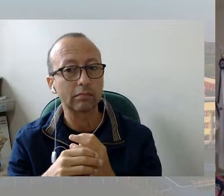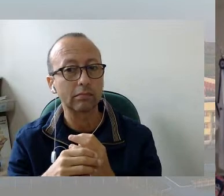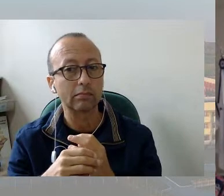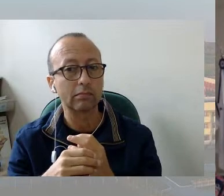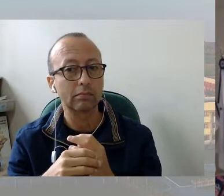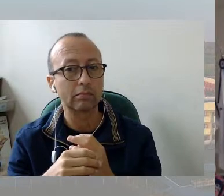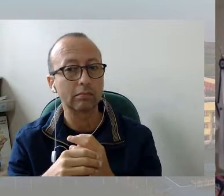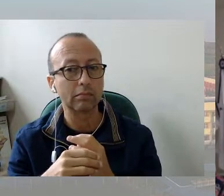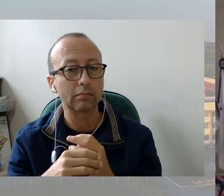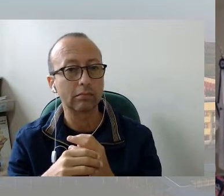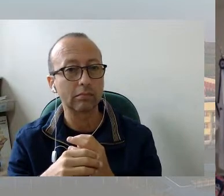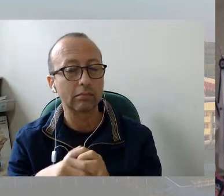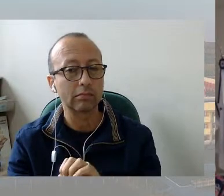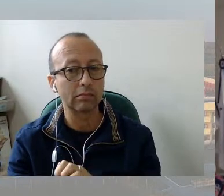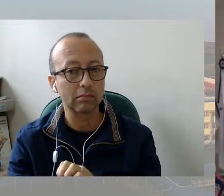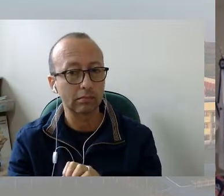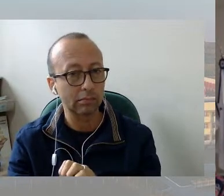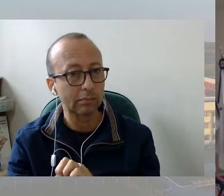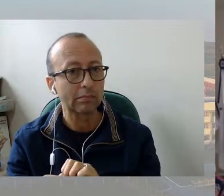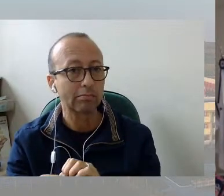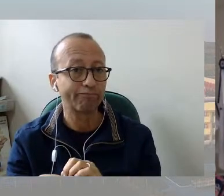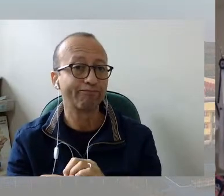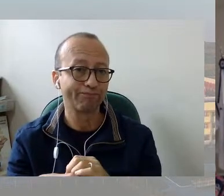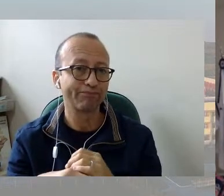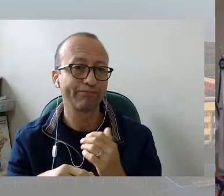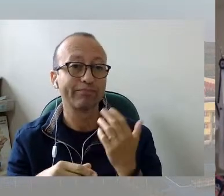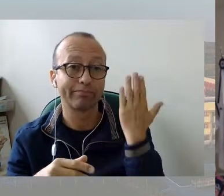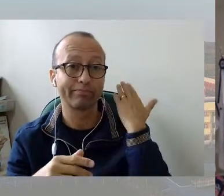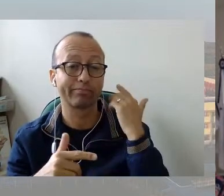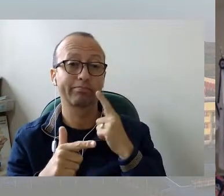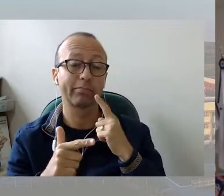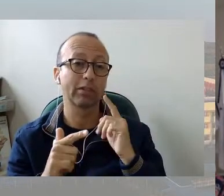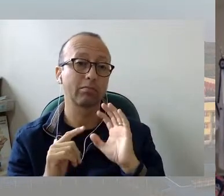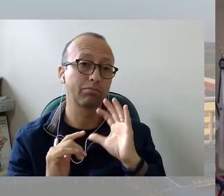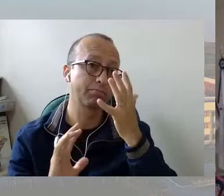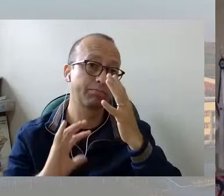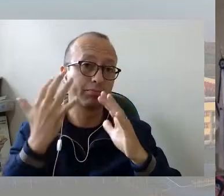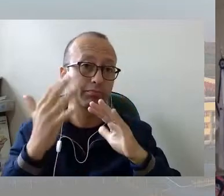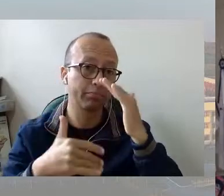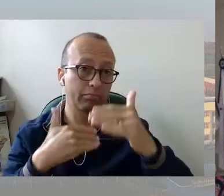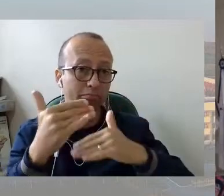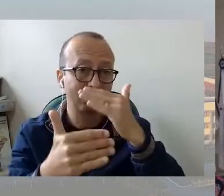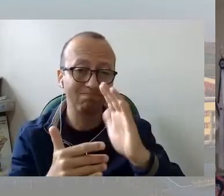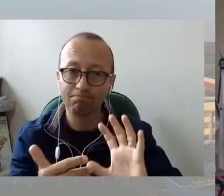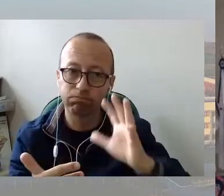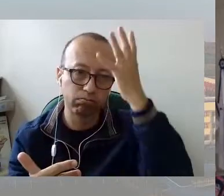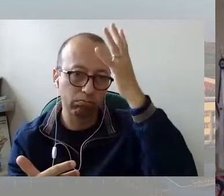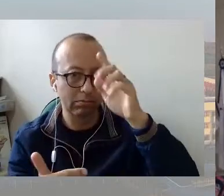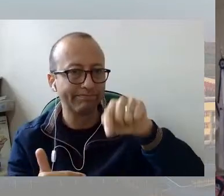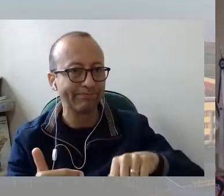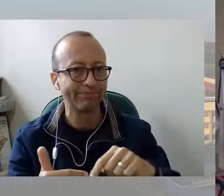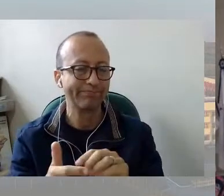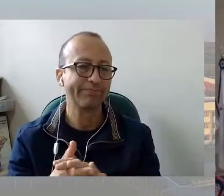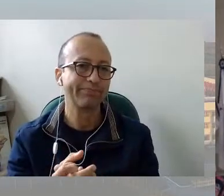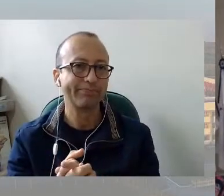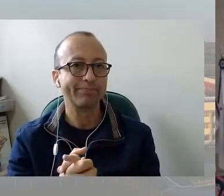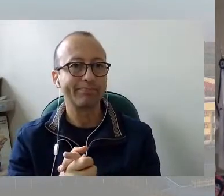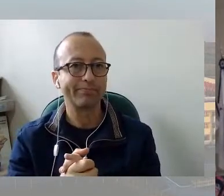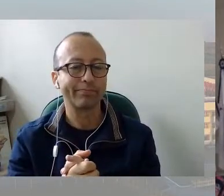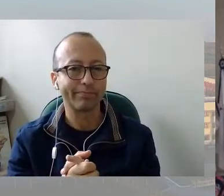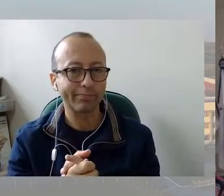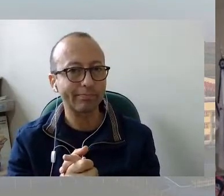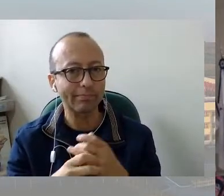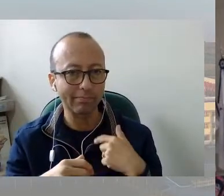contingencial que culminou nesse processo, né? E então, para destacar isso, né, a